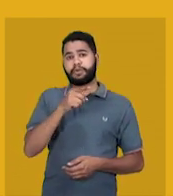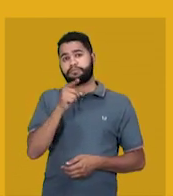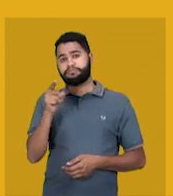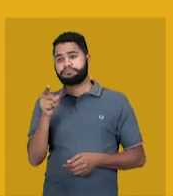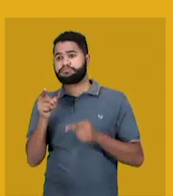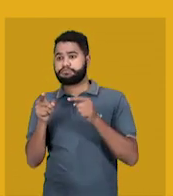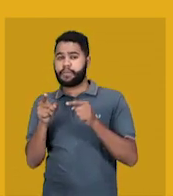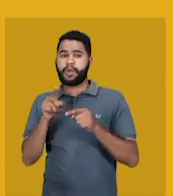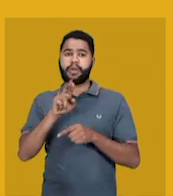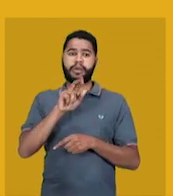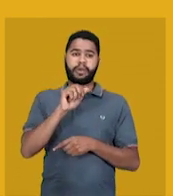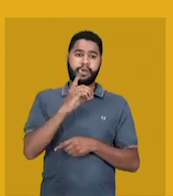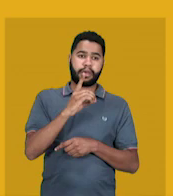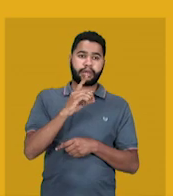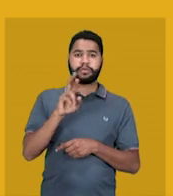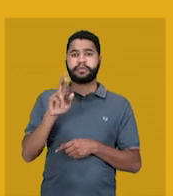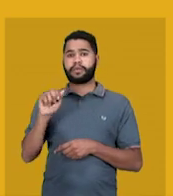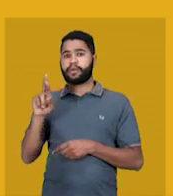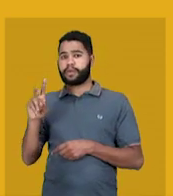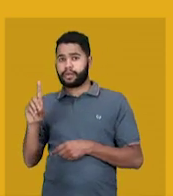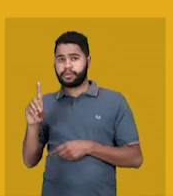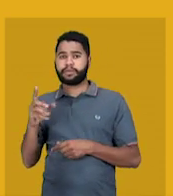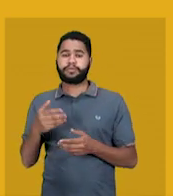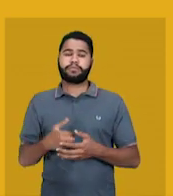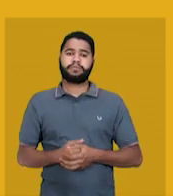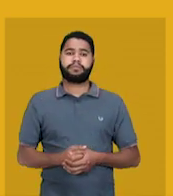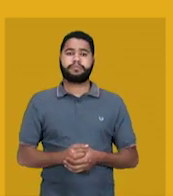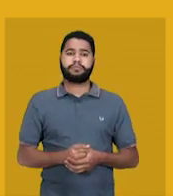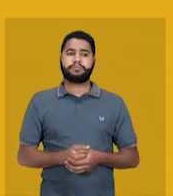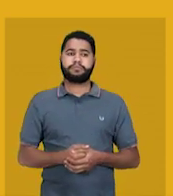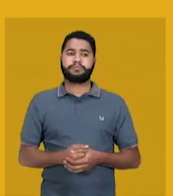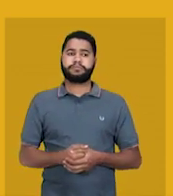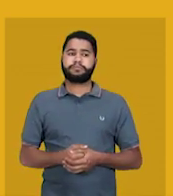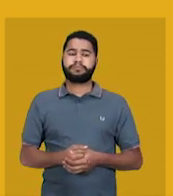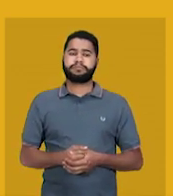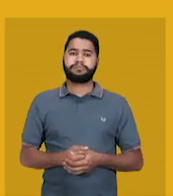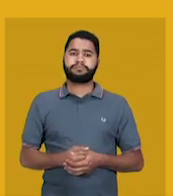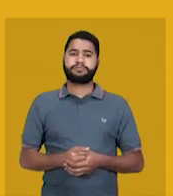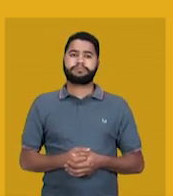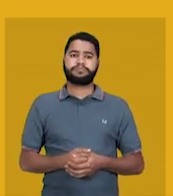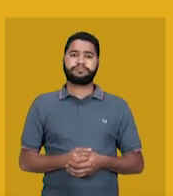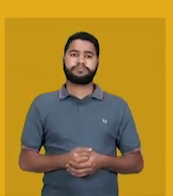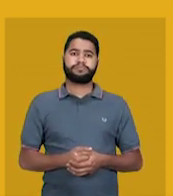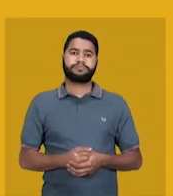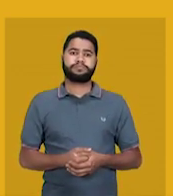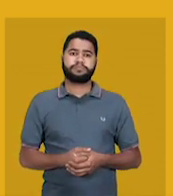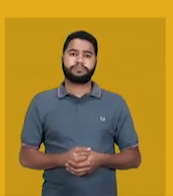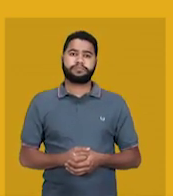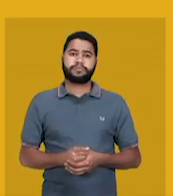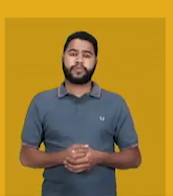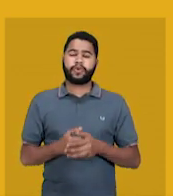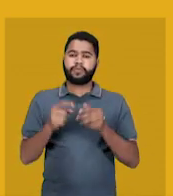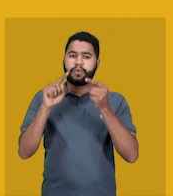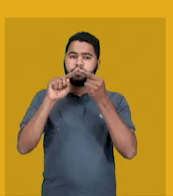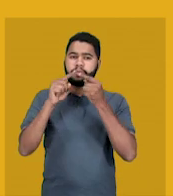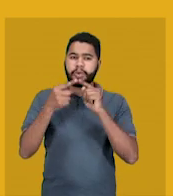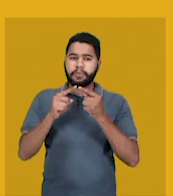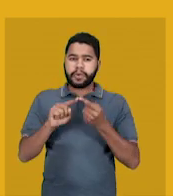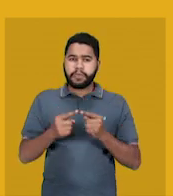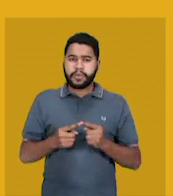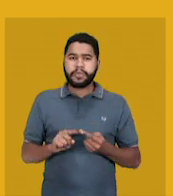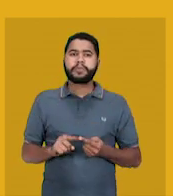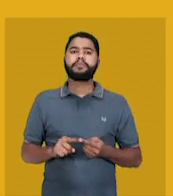radiano radiando aqui eu não sei mas eu sei que adiando para não ter erro eu vou montar aqui as minhas